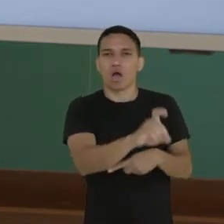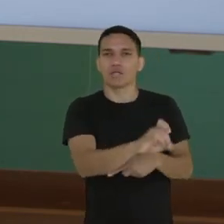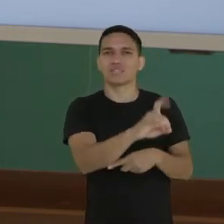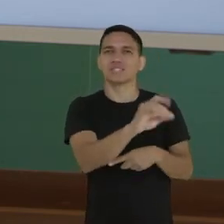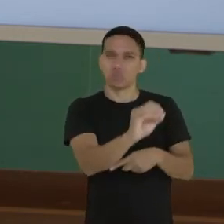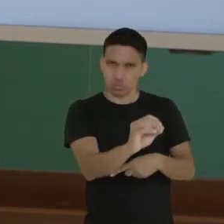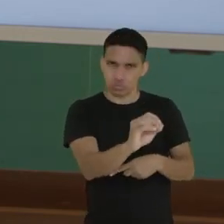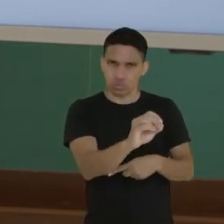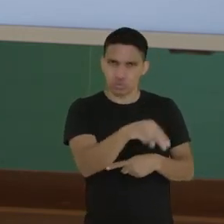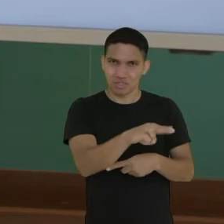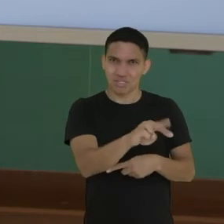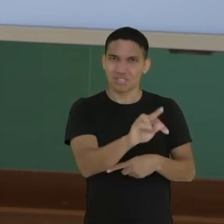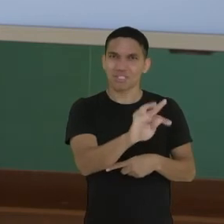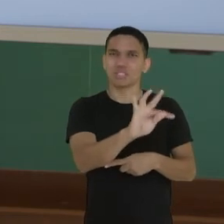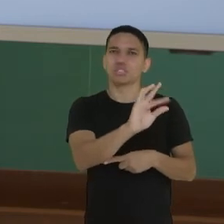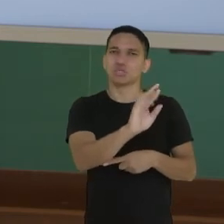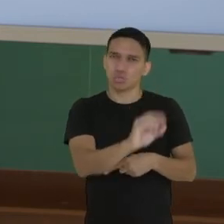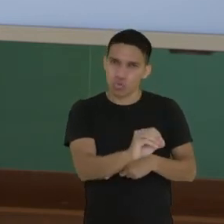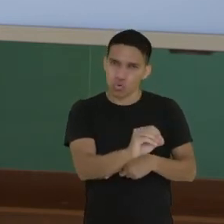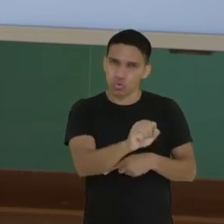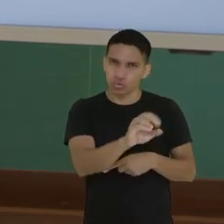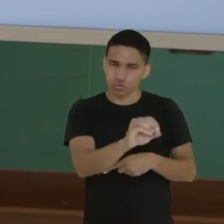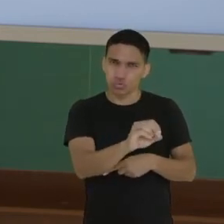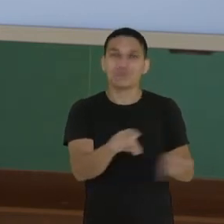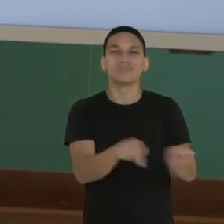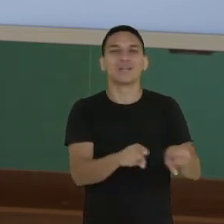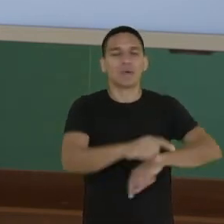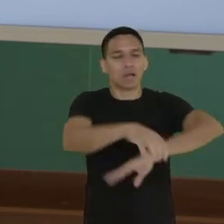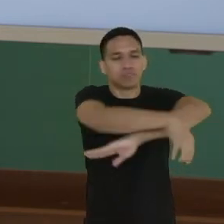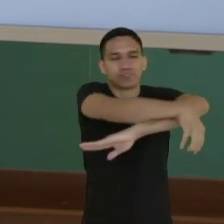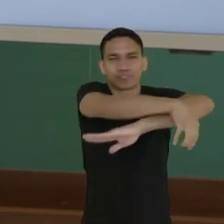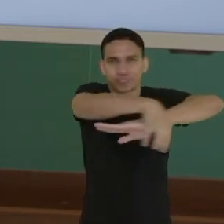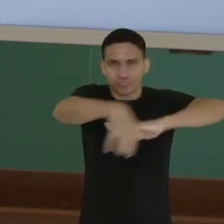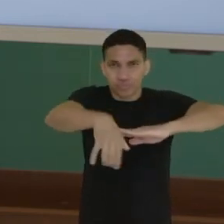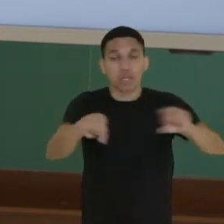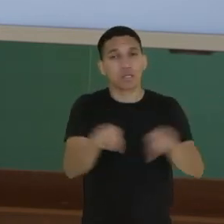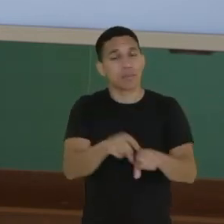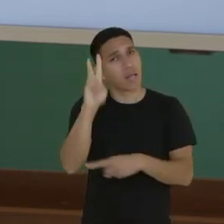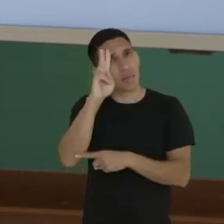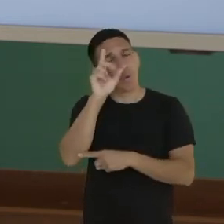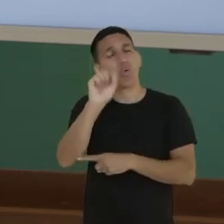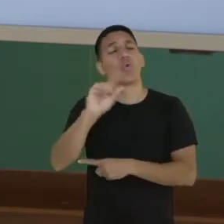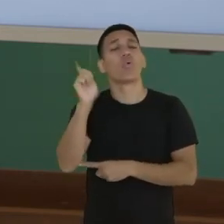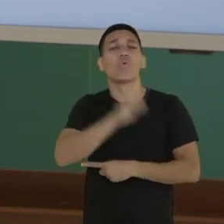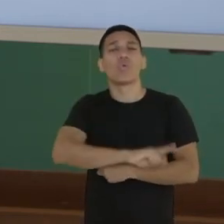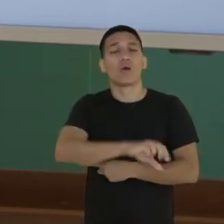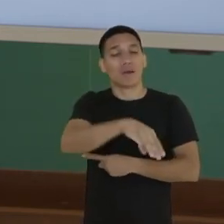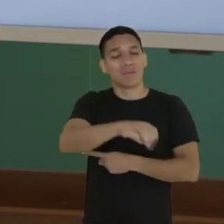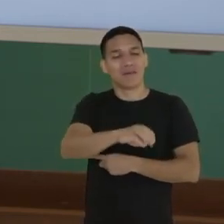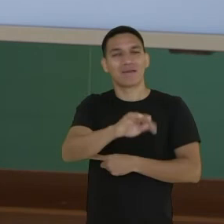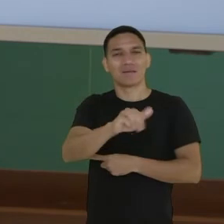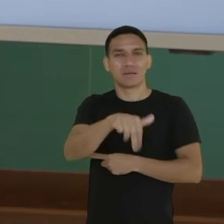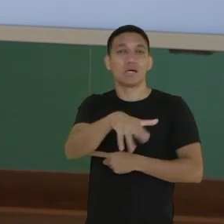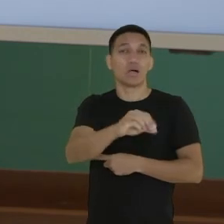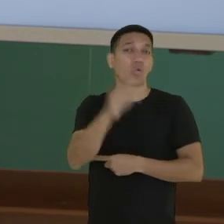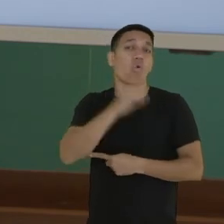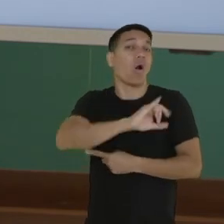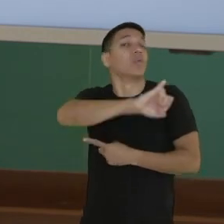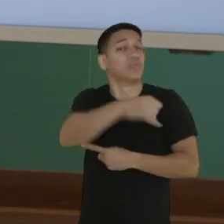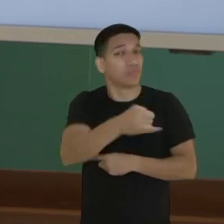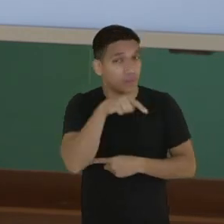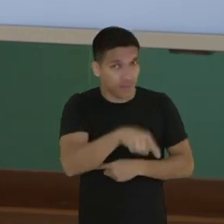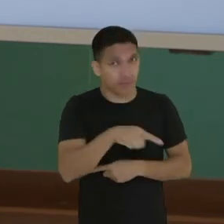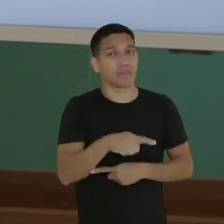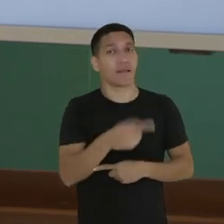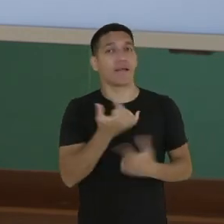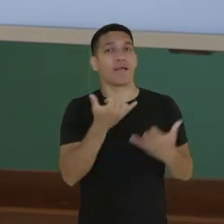envolvido na parte do esgoto, principalmente. Né? Lembrando que o metano, nós podemos utilizá-lo aí, de alguma forma, aproveitá-lo, essa energia. Né? O